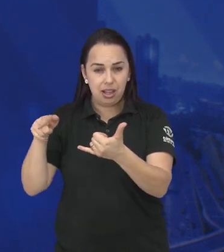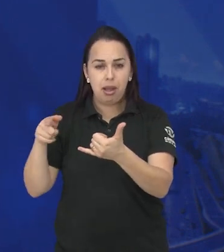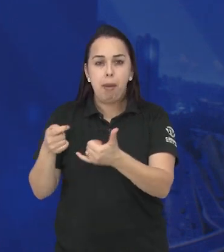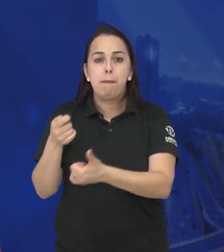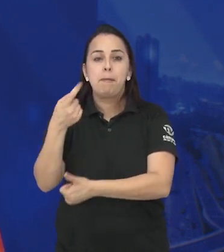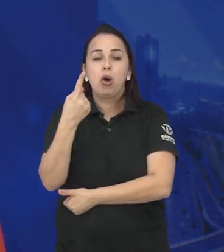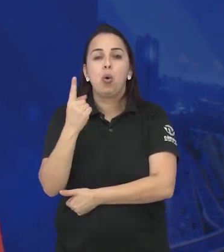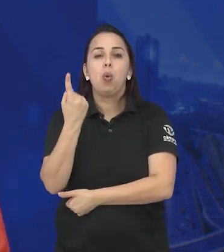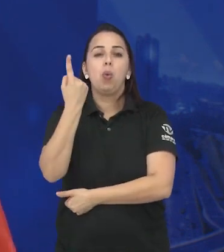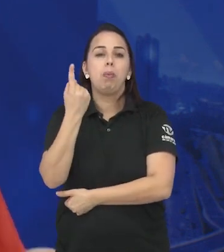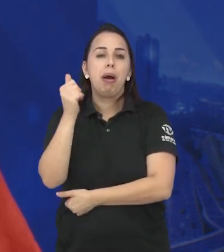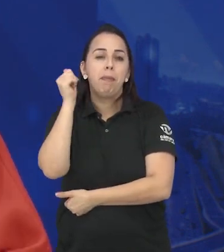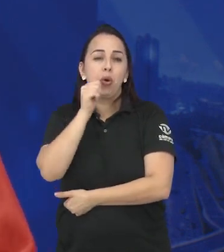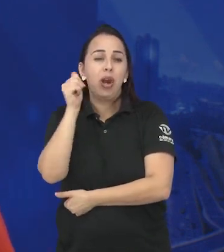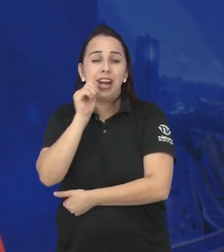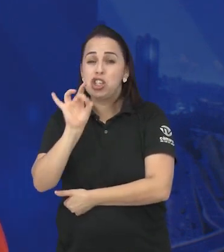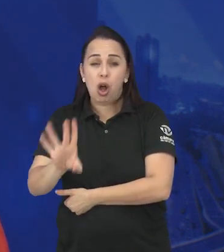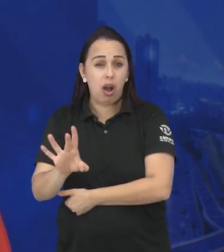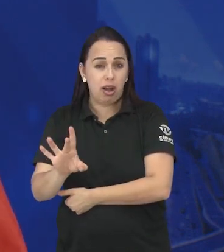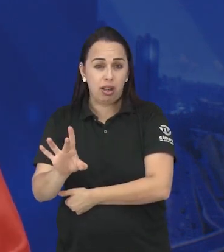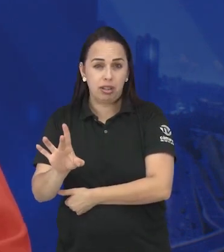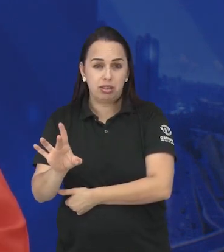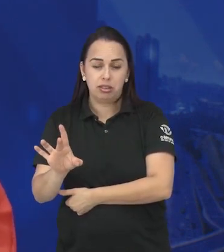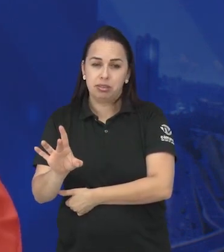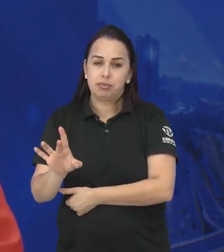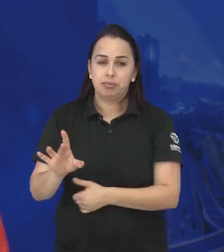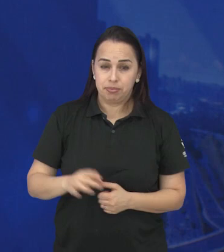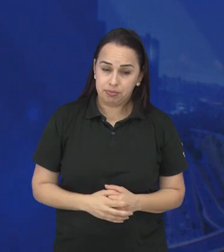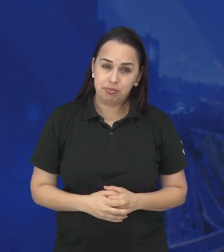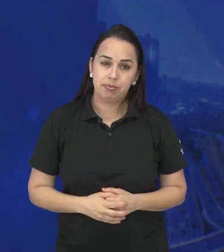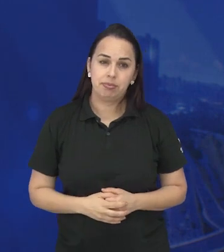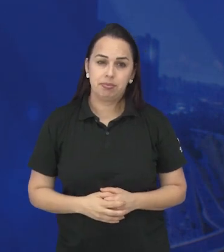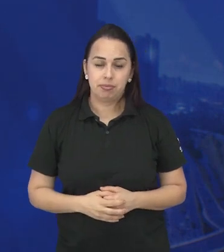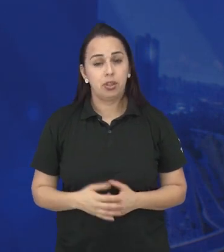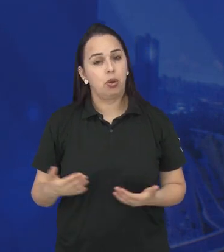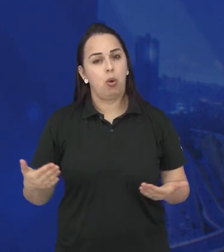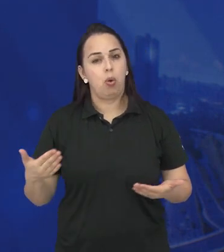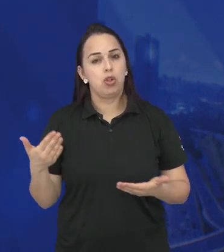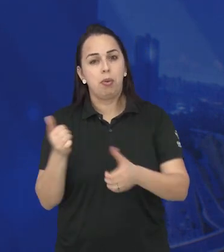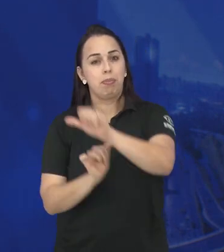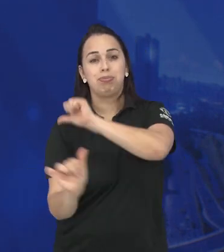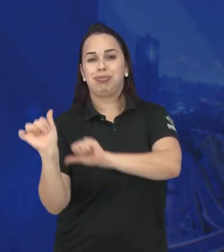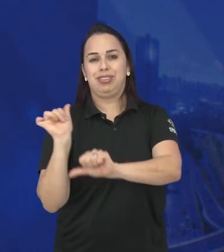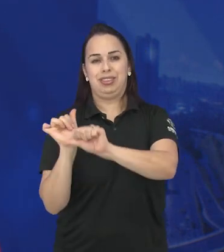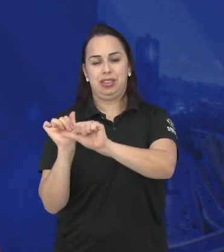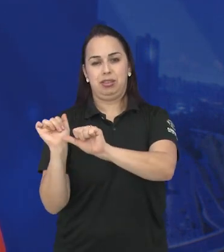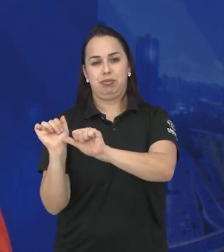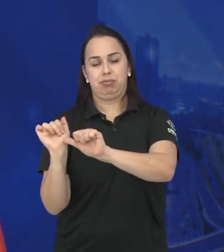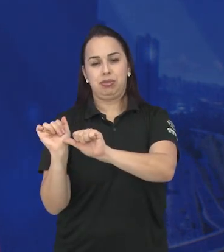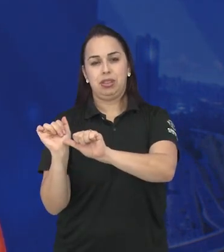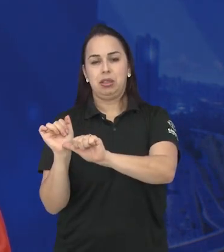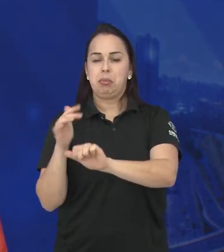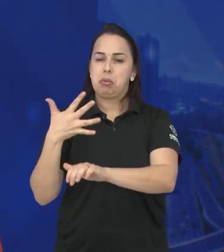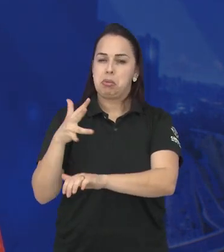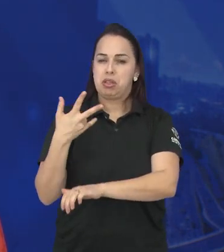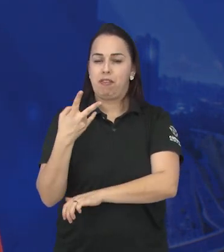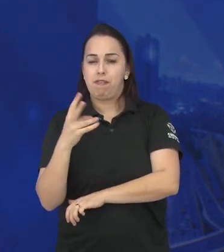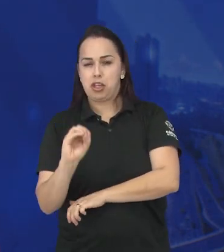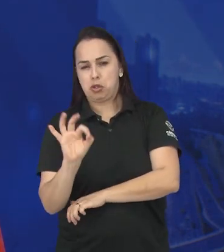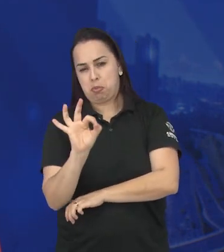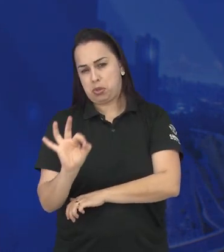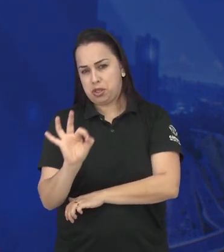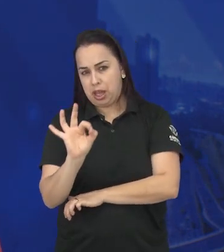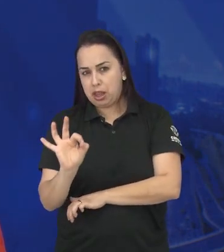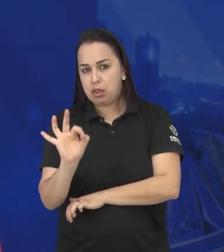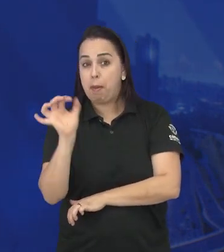moça apenas, naquele grupo de quase 100 homens no primeiro ano de graduação. E hoje os dados apontam que a gente tem cerca